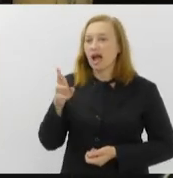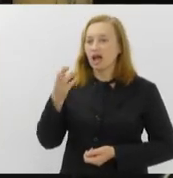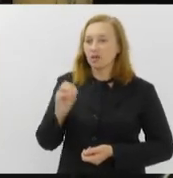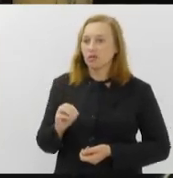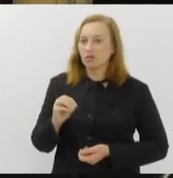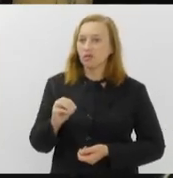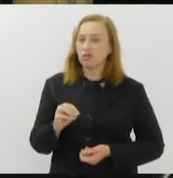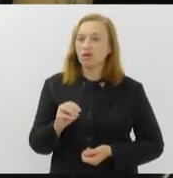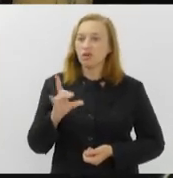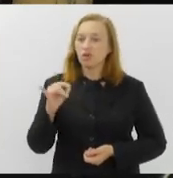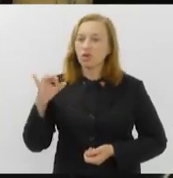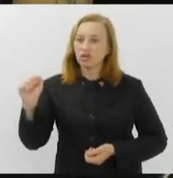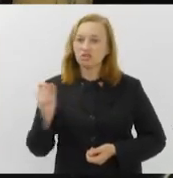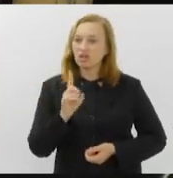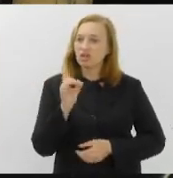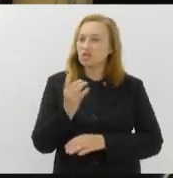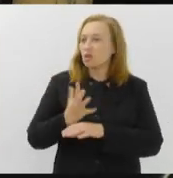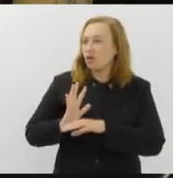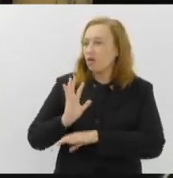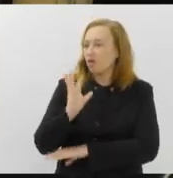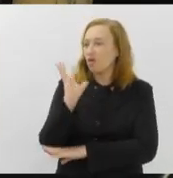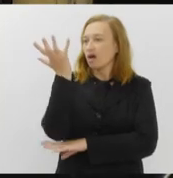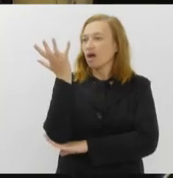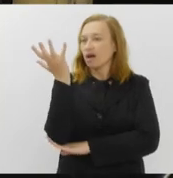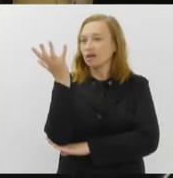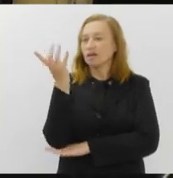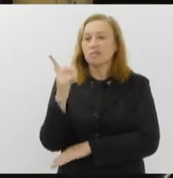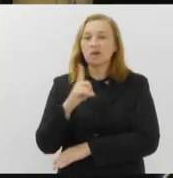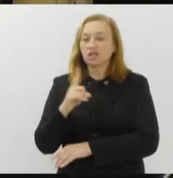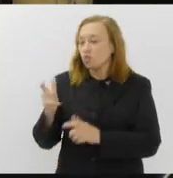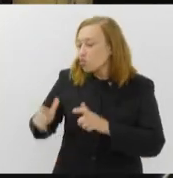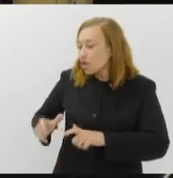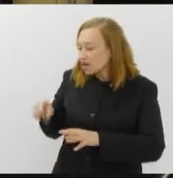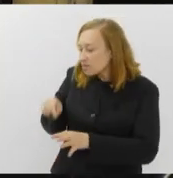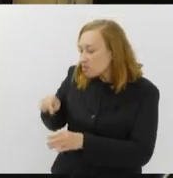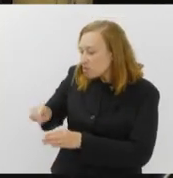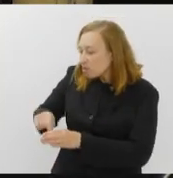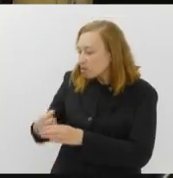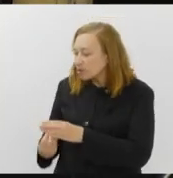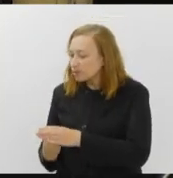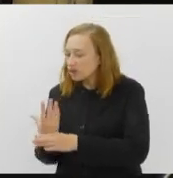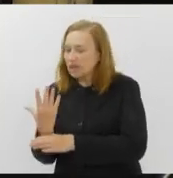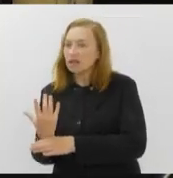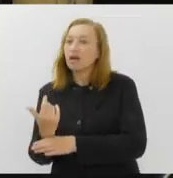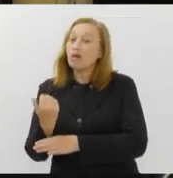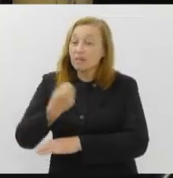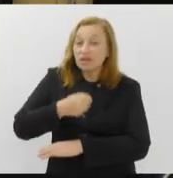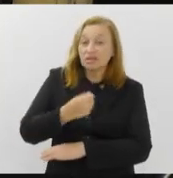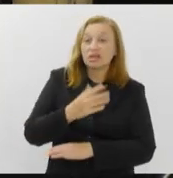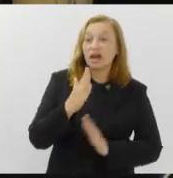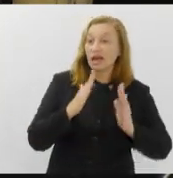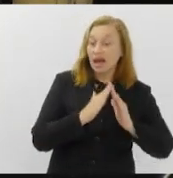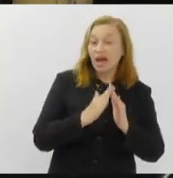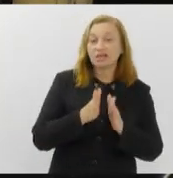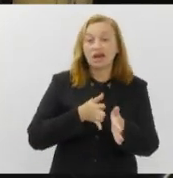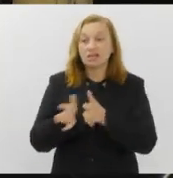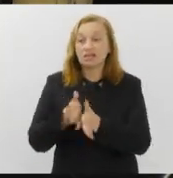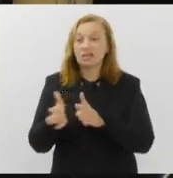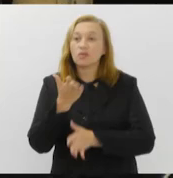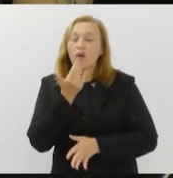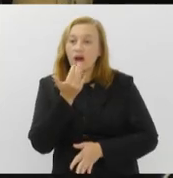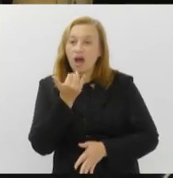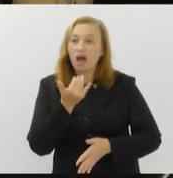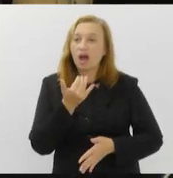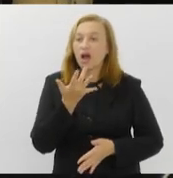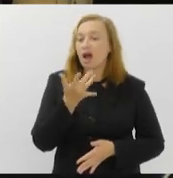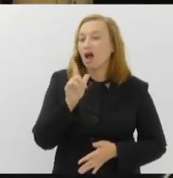a planta, não é só você ter um lugarzinho bonitinho para plantar, é você ter casa, é você ter acesso à água. A gente está vendo muito